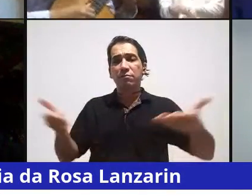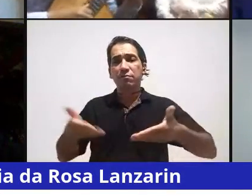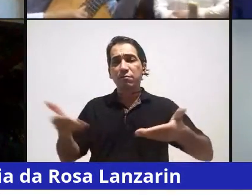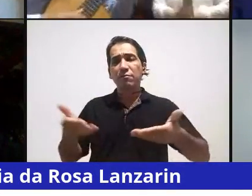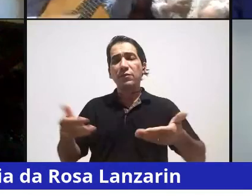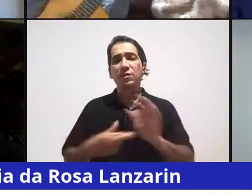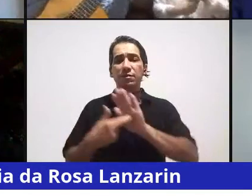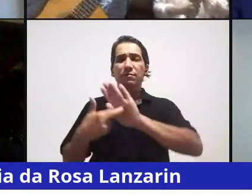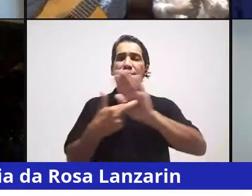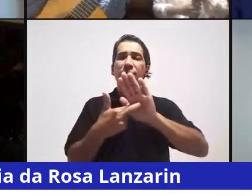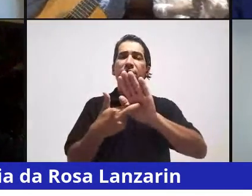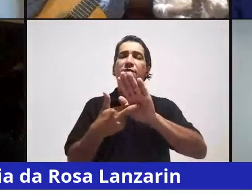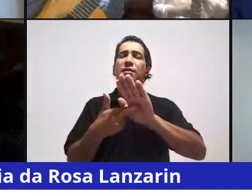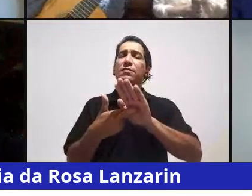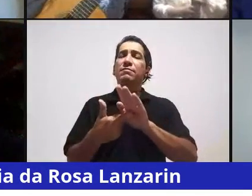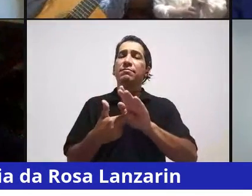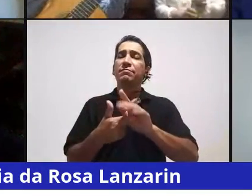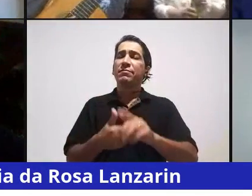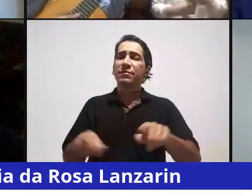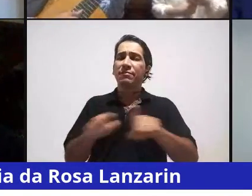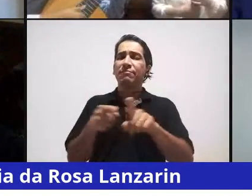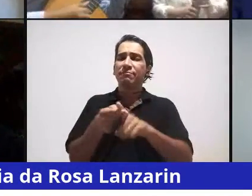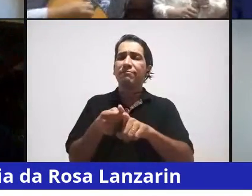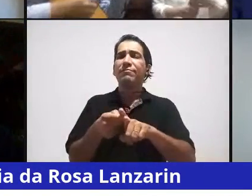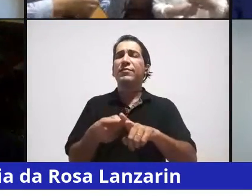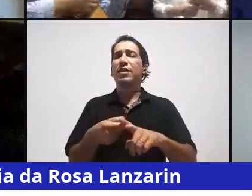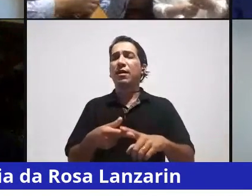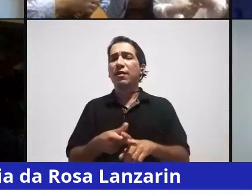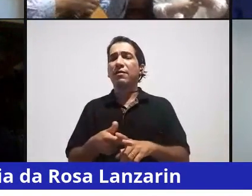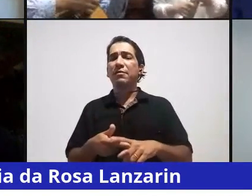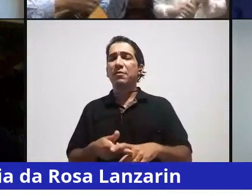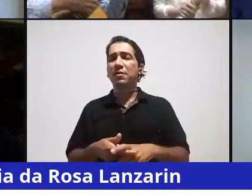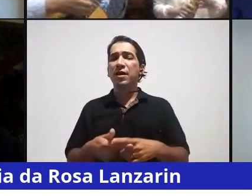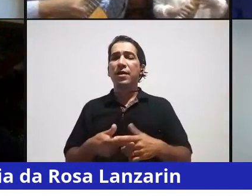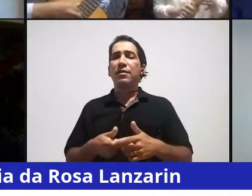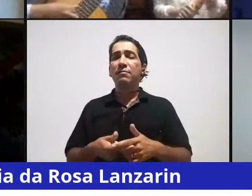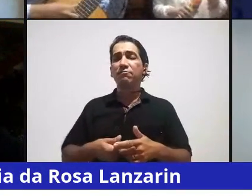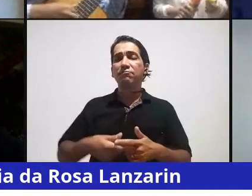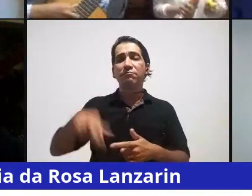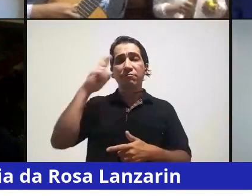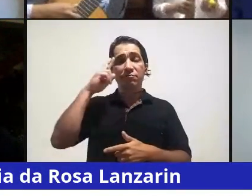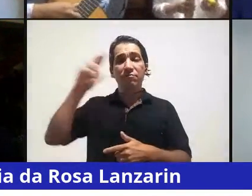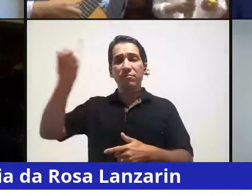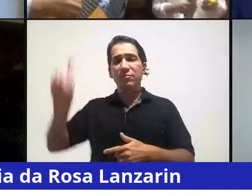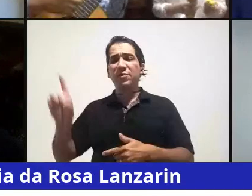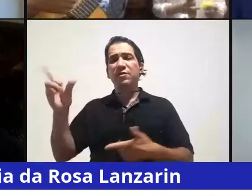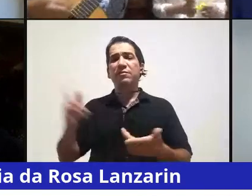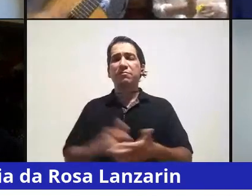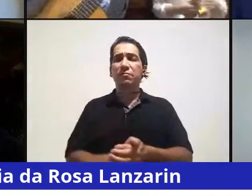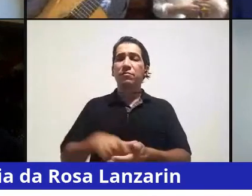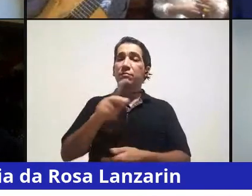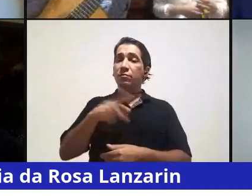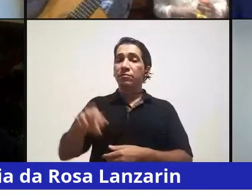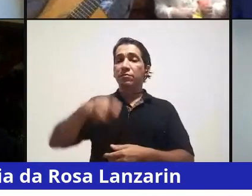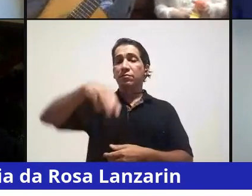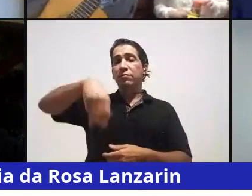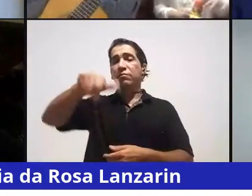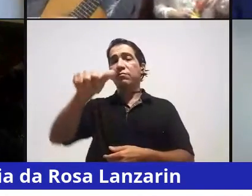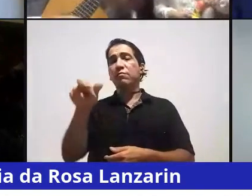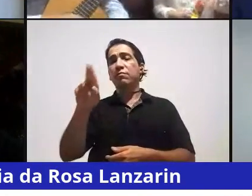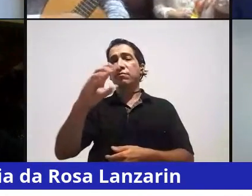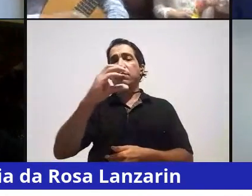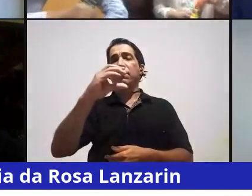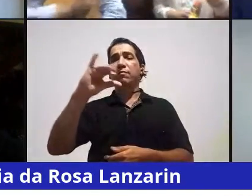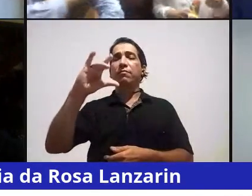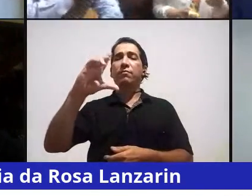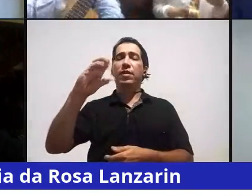né, participando conosco, uma alegria recebê-lo, o seu diretor executivo, professor Márcio de Araújo Pereira. Obrigado, né, espero